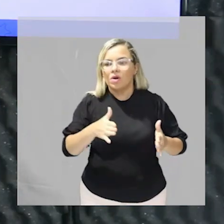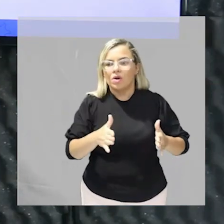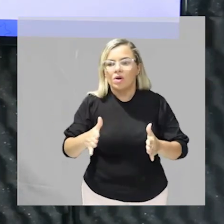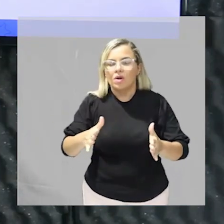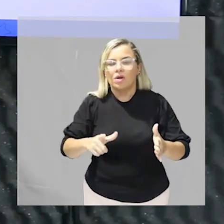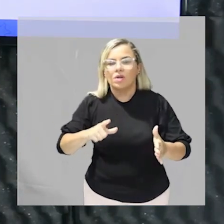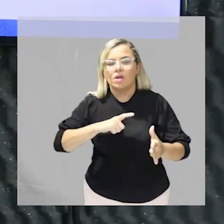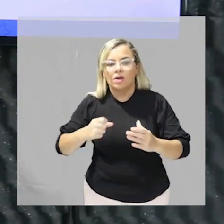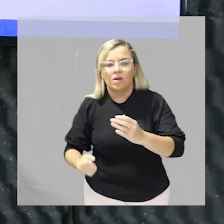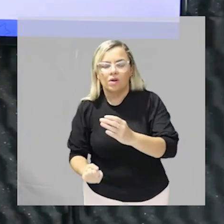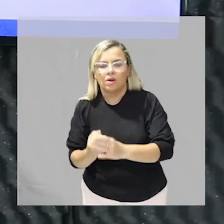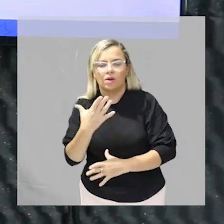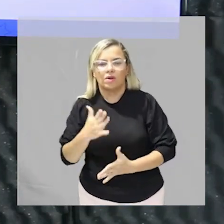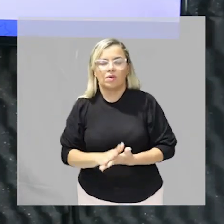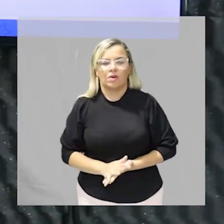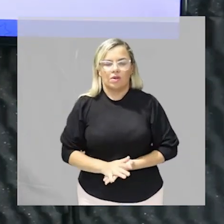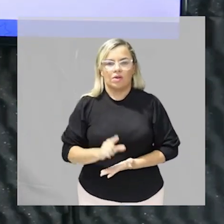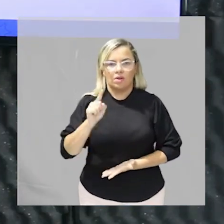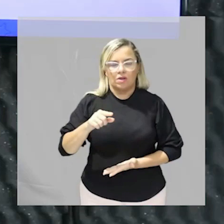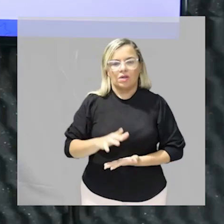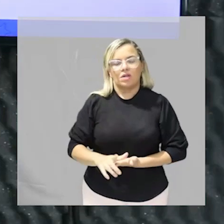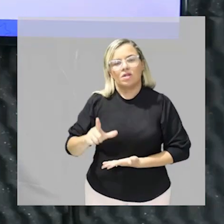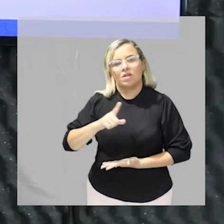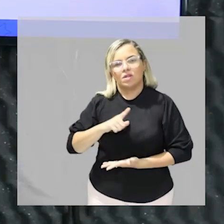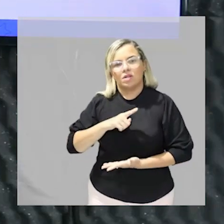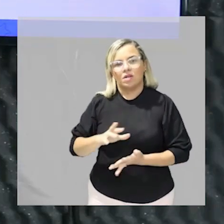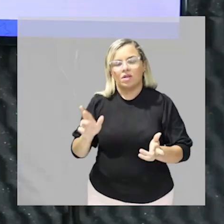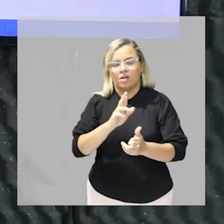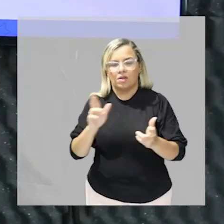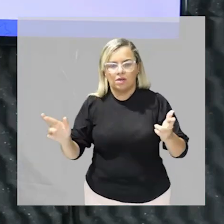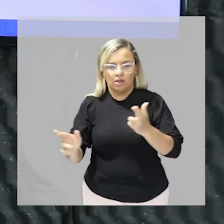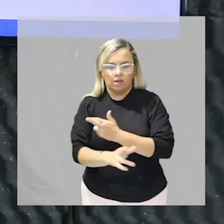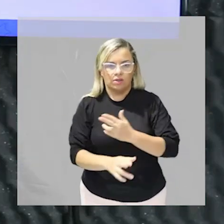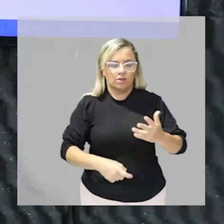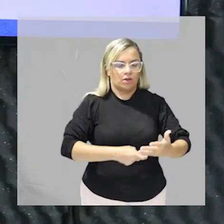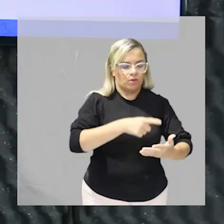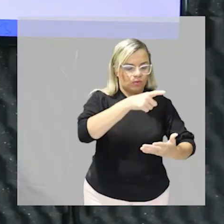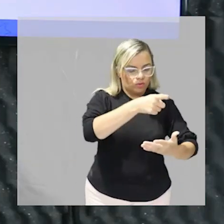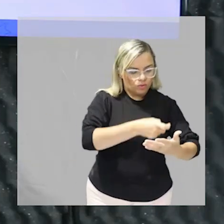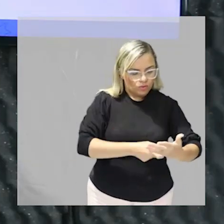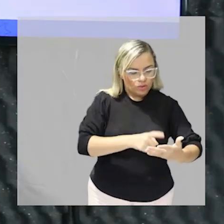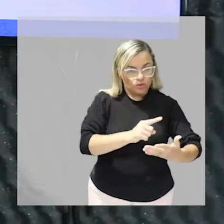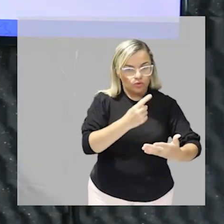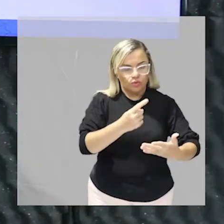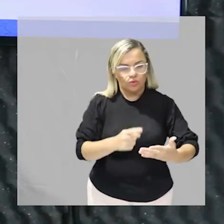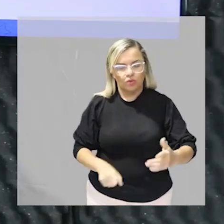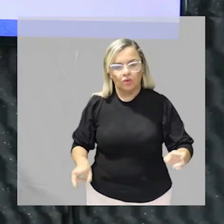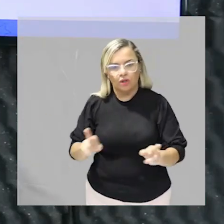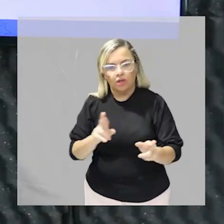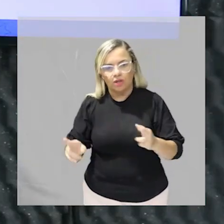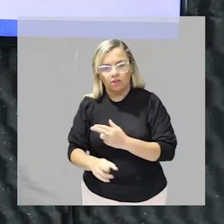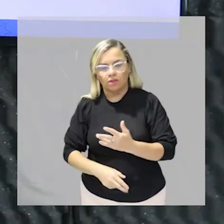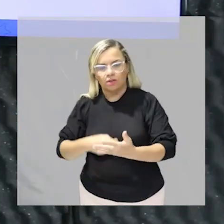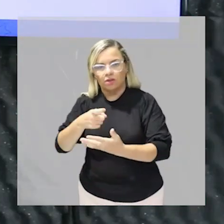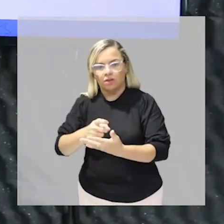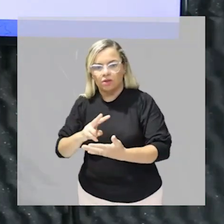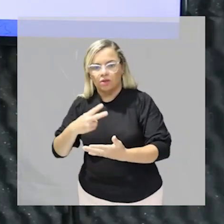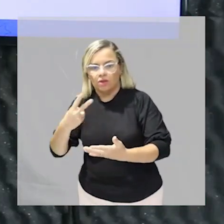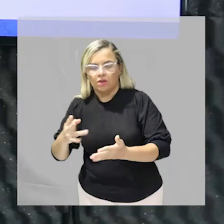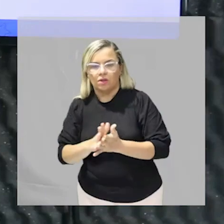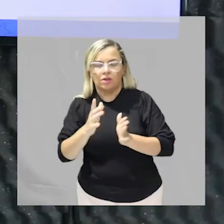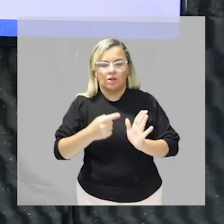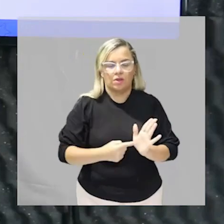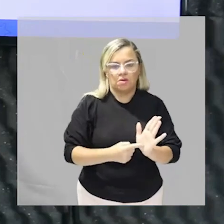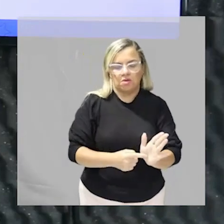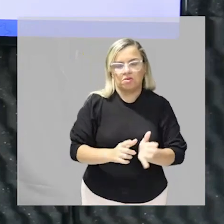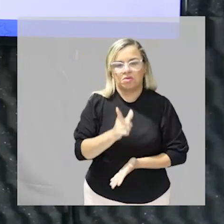seja, existe uma relação naquele texto 1 e 2 que vai mostrar, vai explicar que a condição atual desse rio, ou